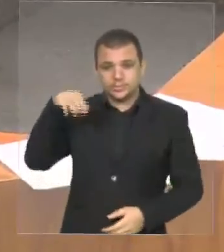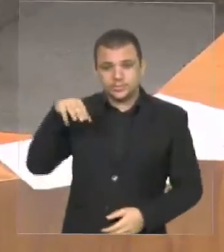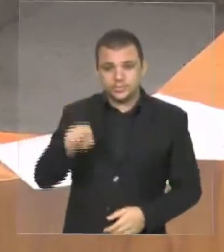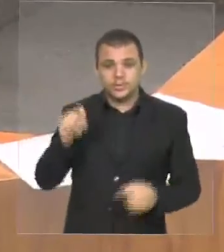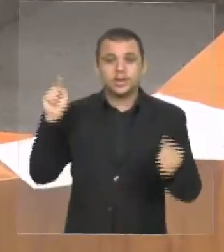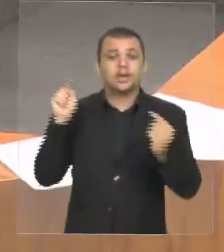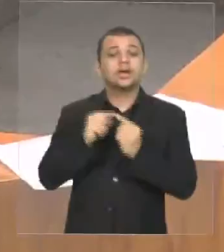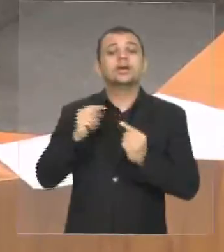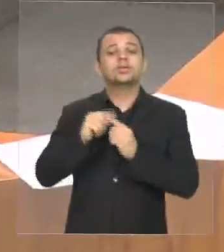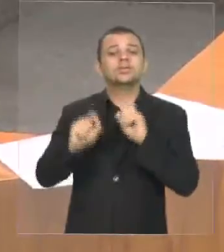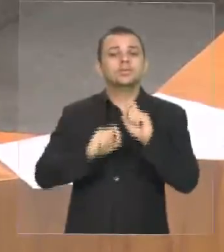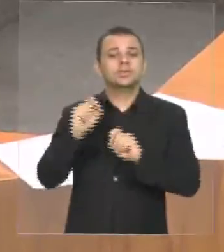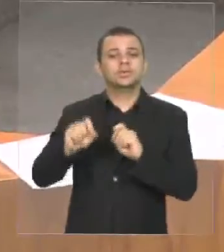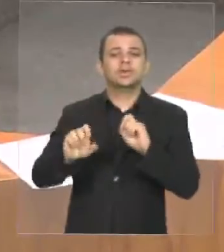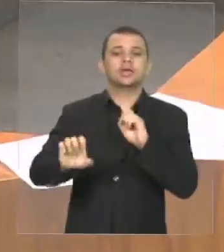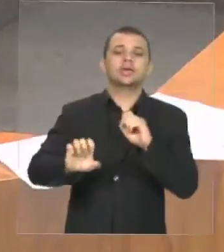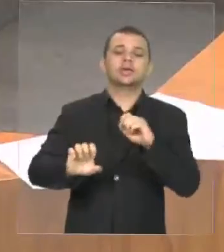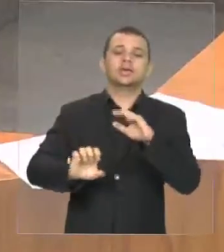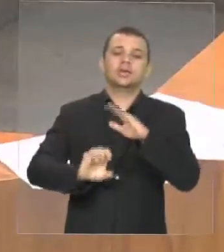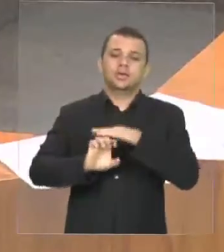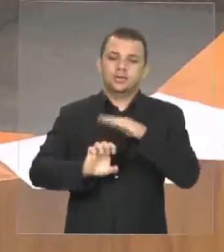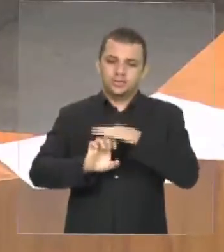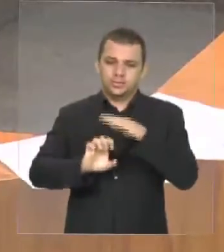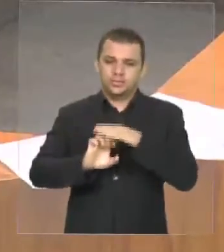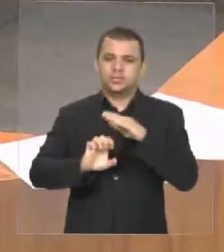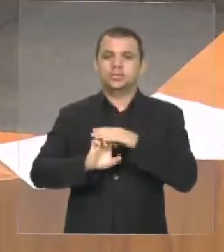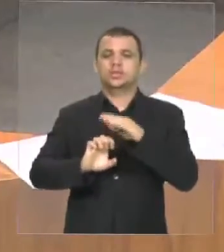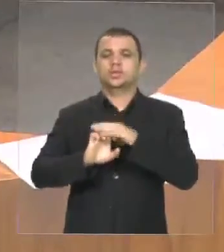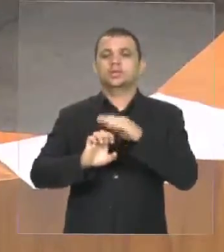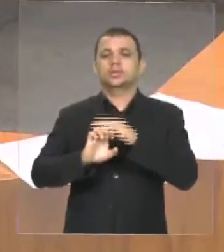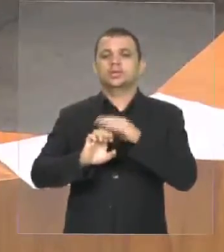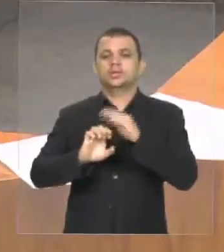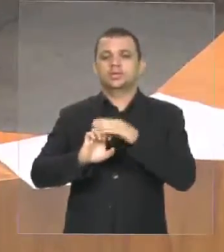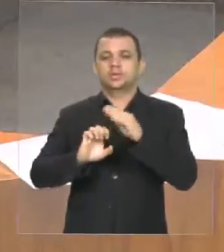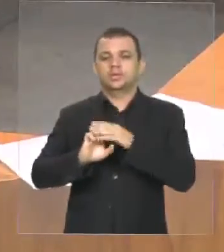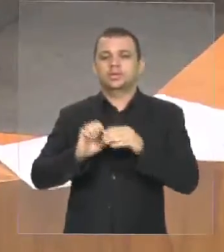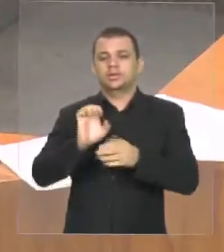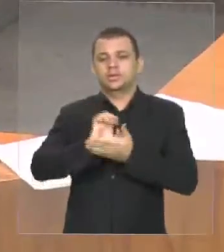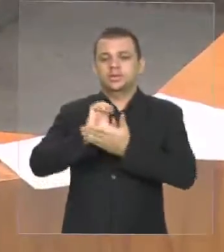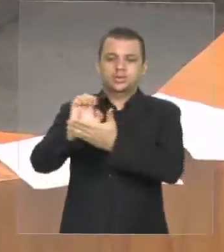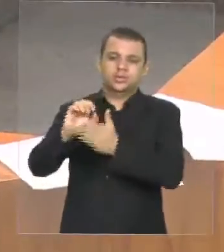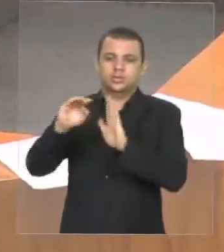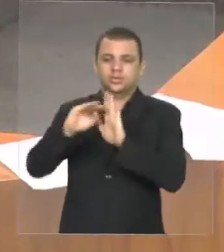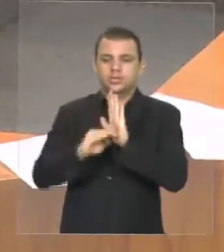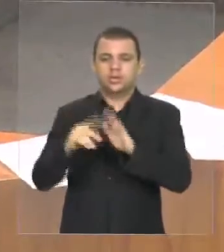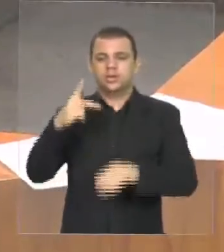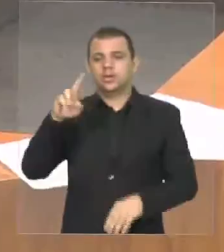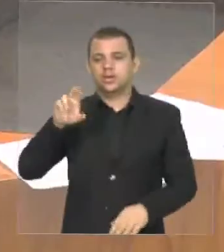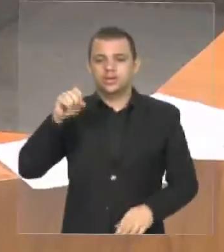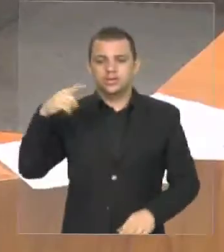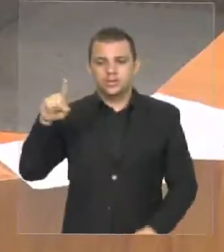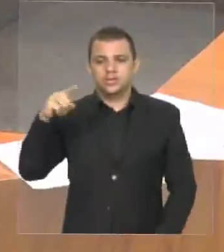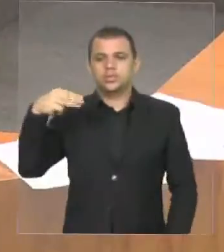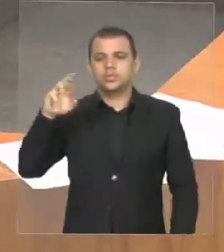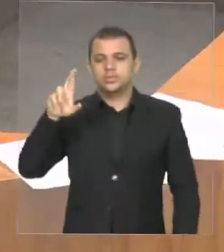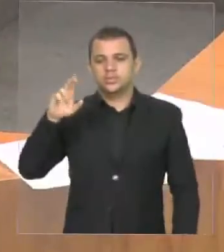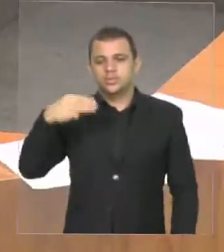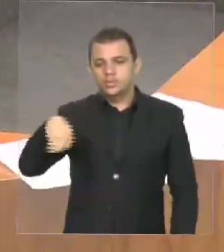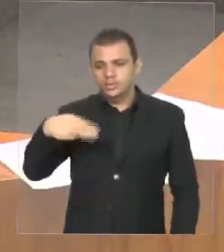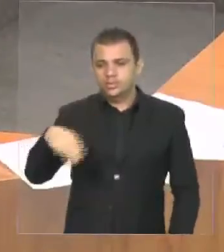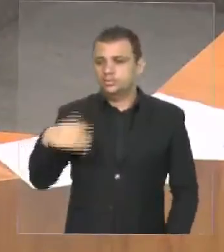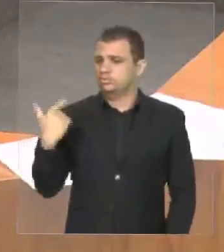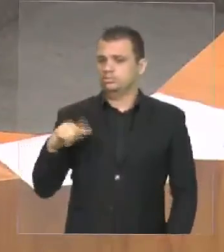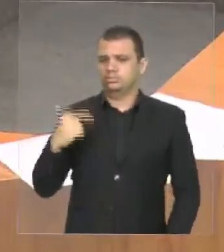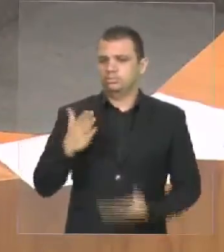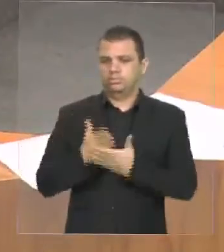remete às empresas exportadoras do programa Pro Maranhão, que não existe mais, quando faz referência à Lei 9.121. O que